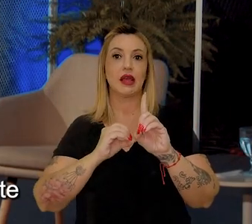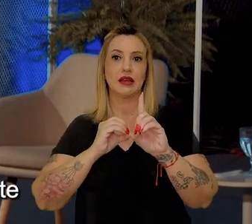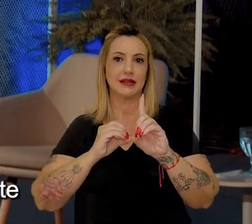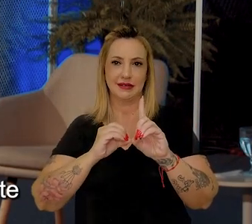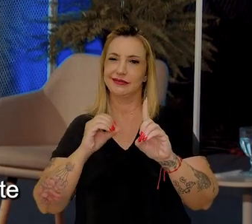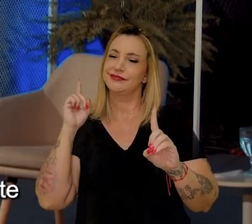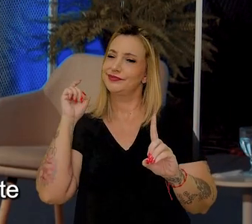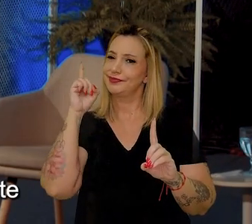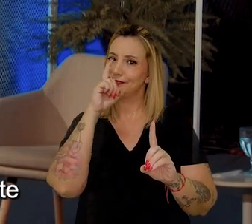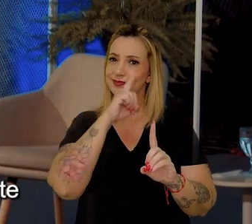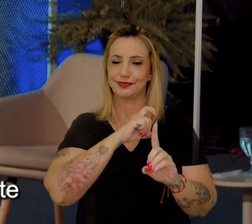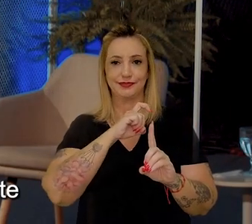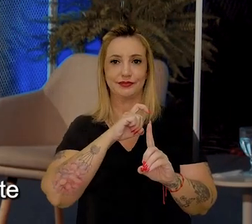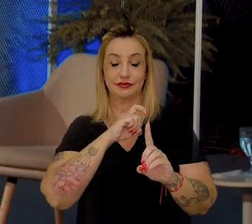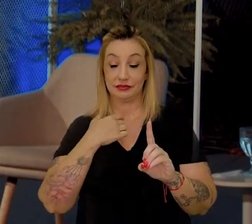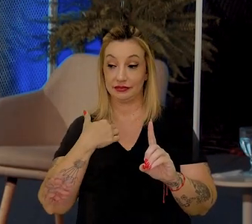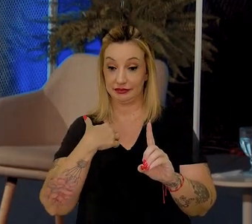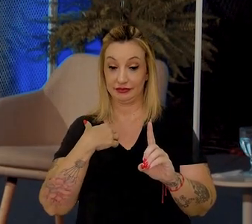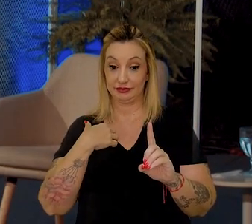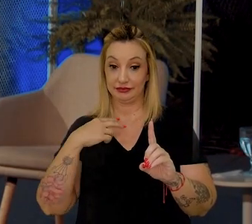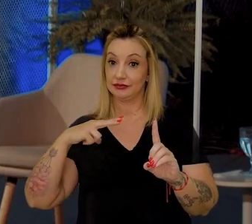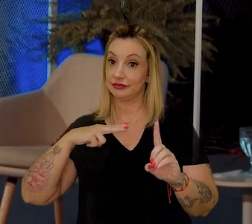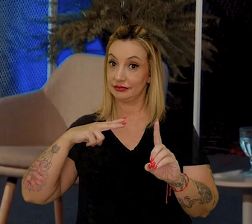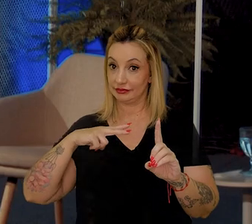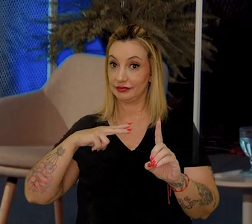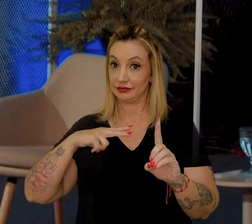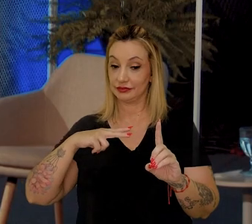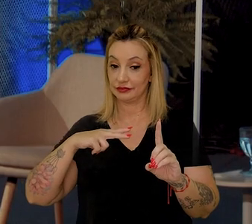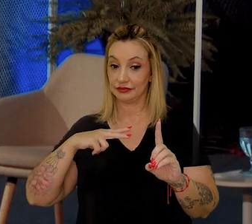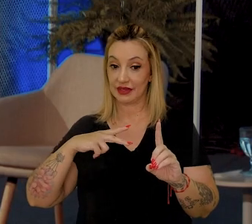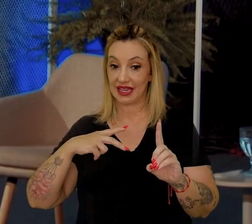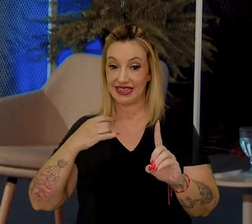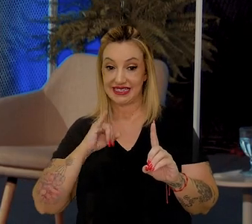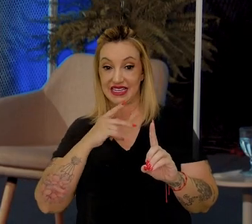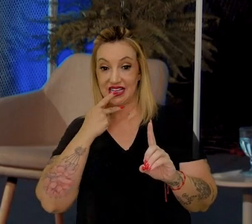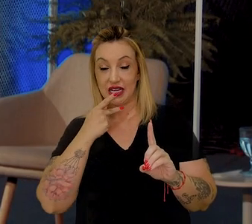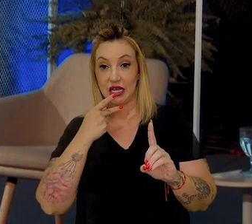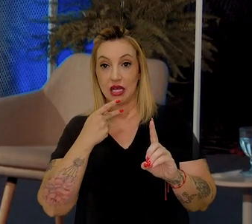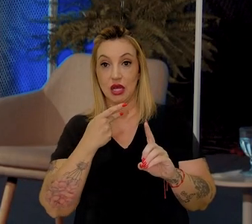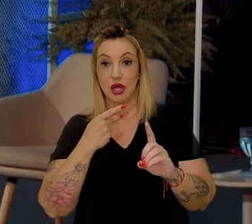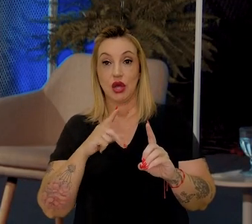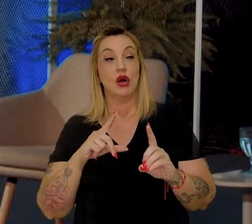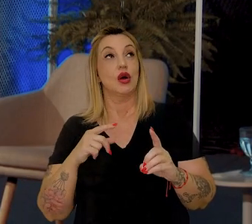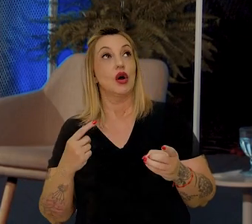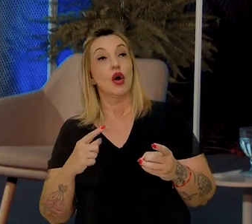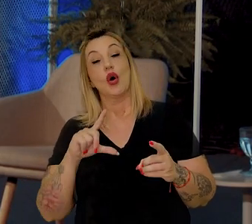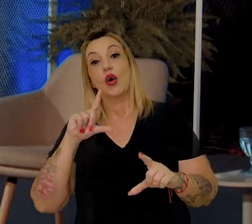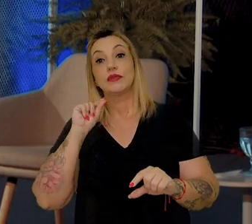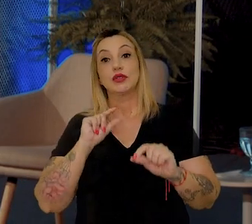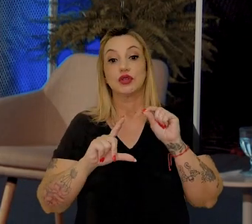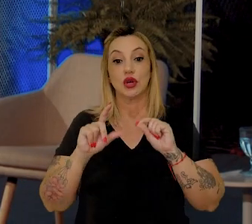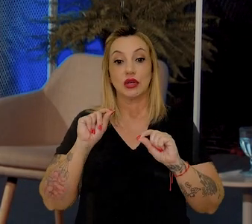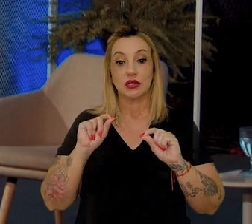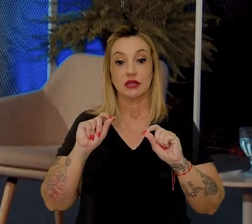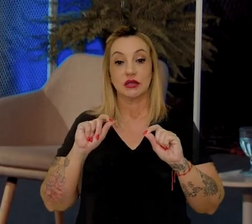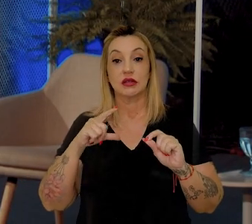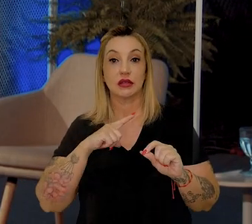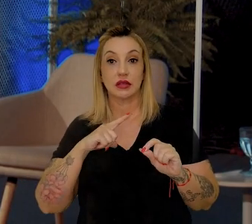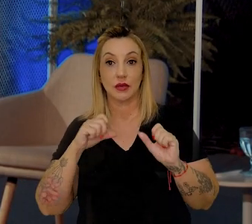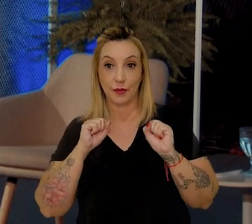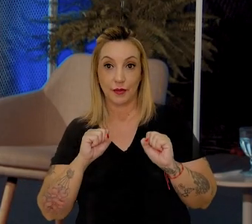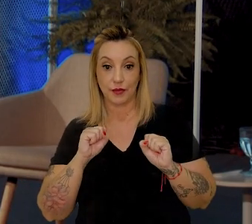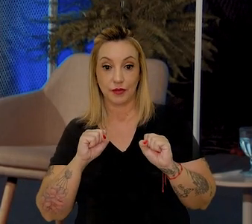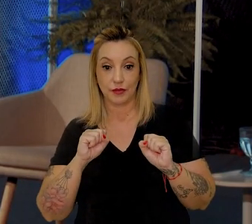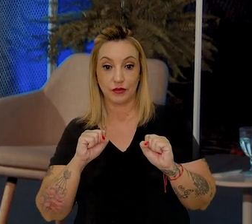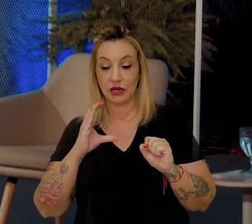difícil e particularmente eh se fala então de de opões que você poderia ter para tirar